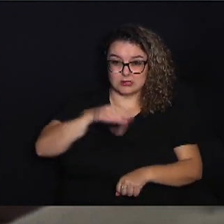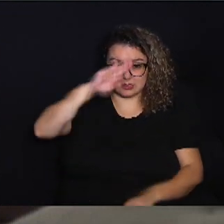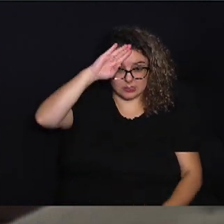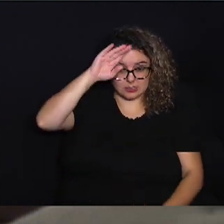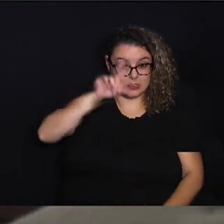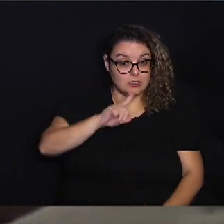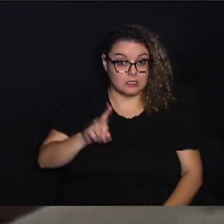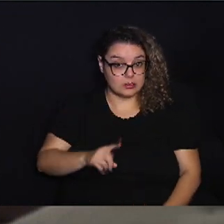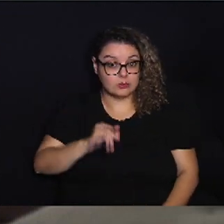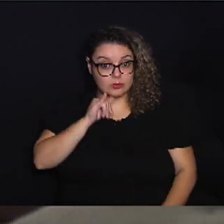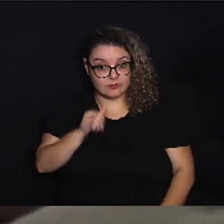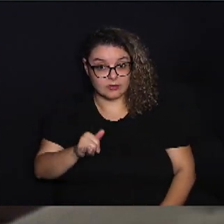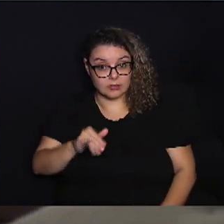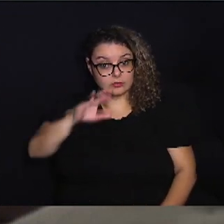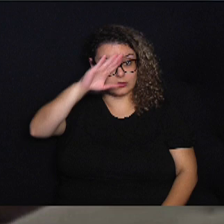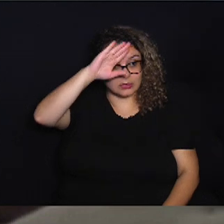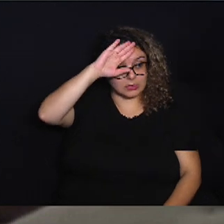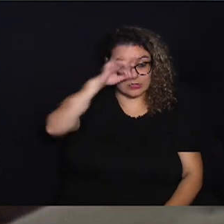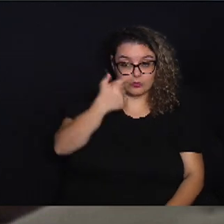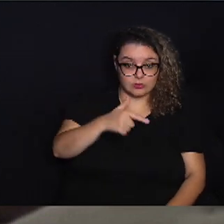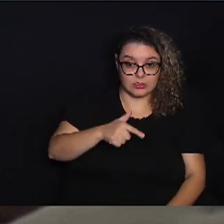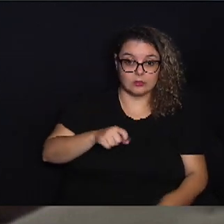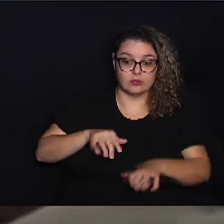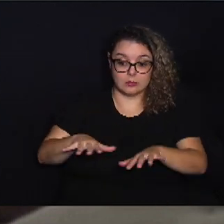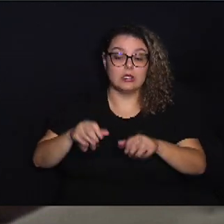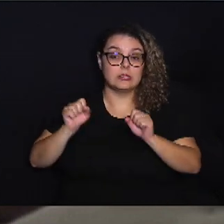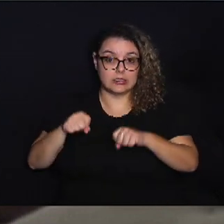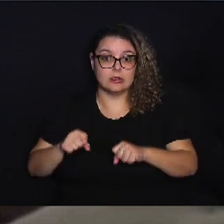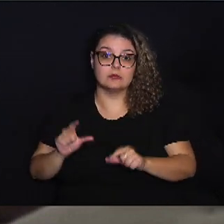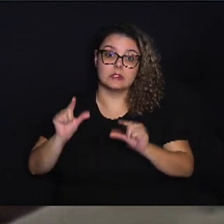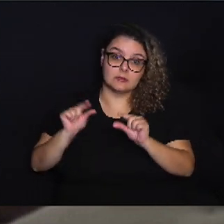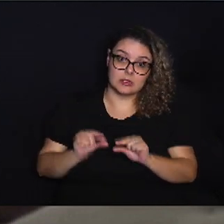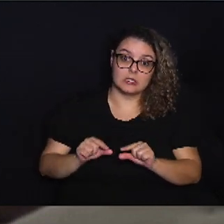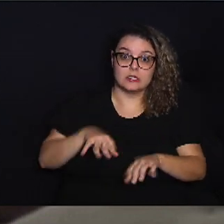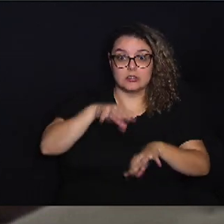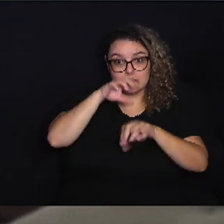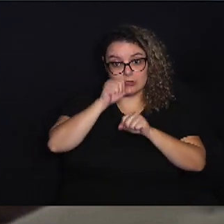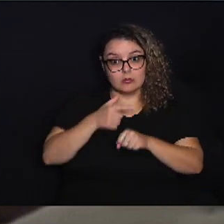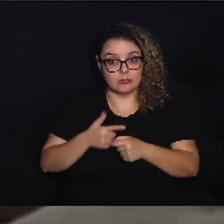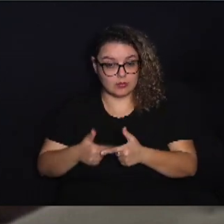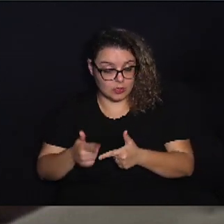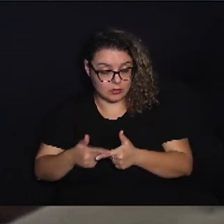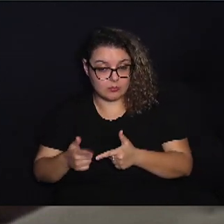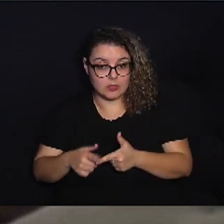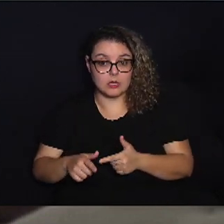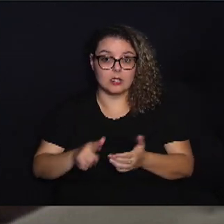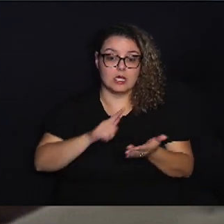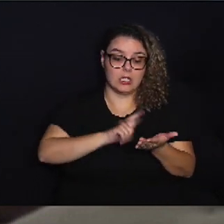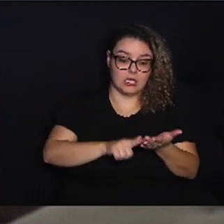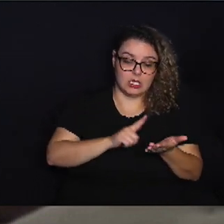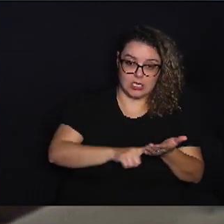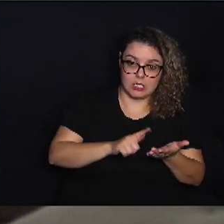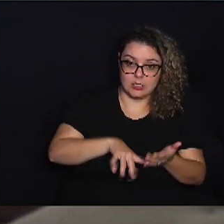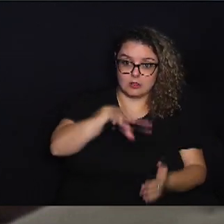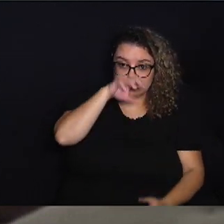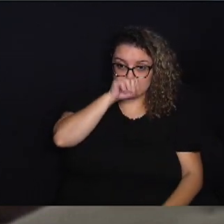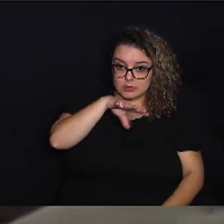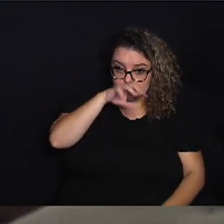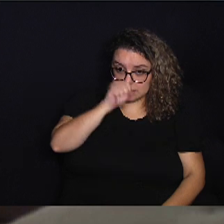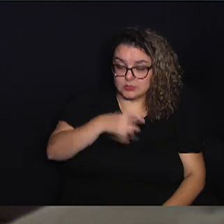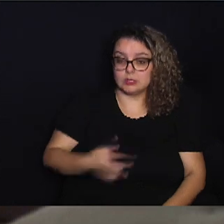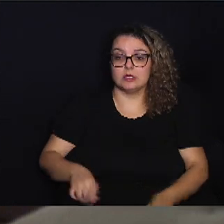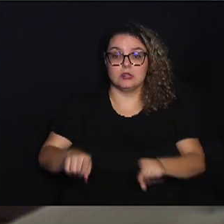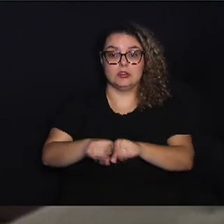contamina, contamina sim, mas em menor proporção. Tem sintoma respiratório? Então, higiene respiratória e